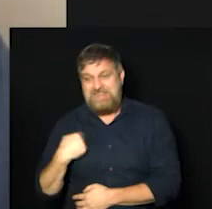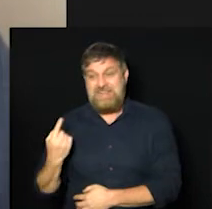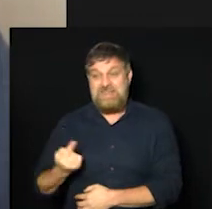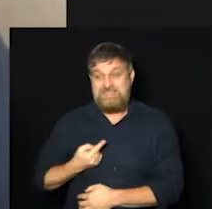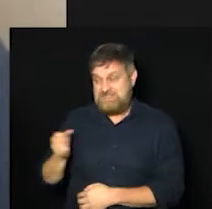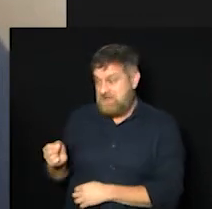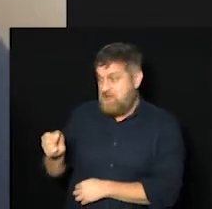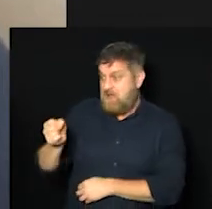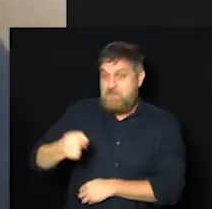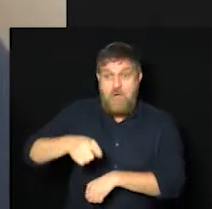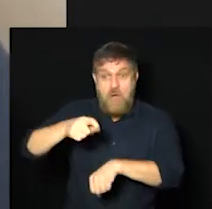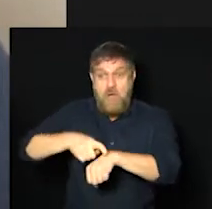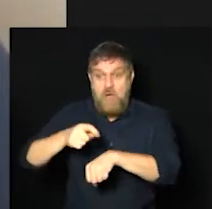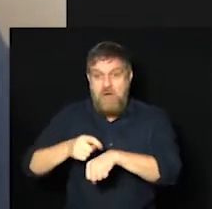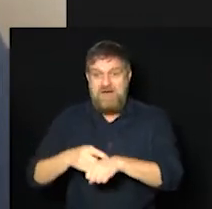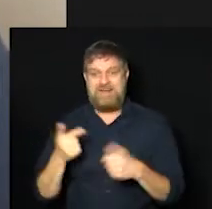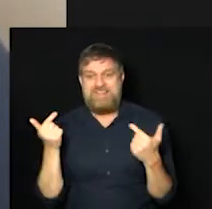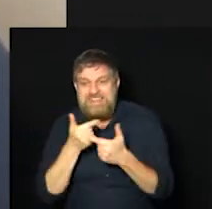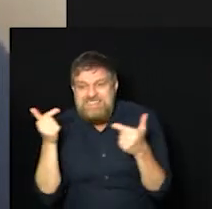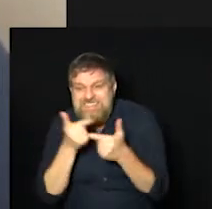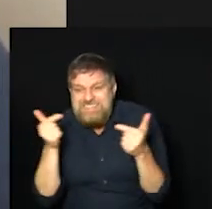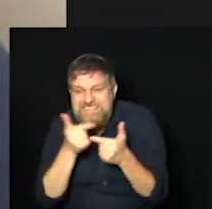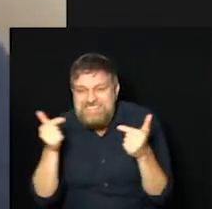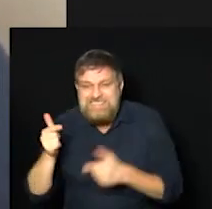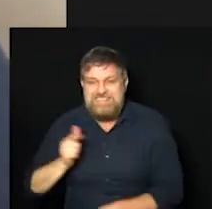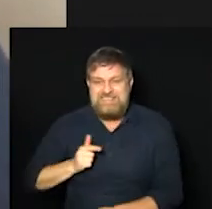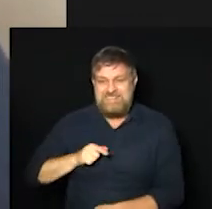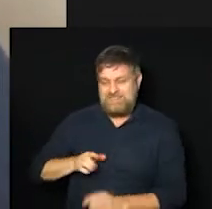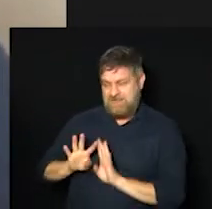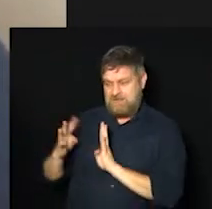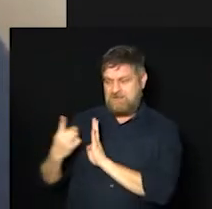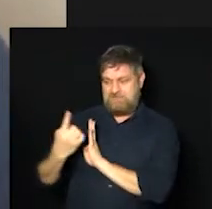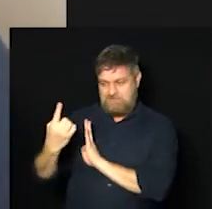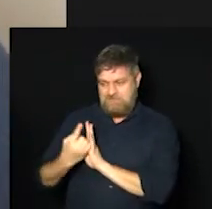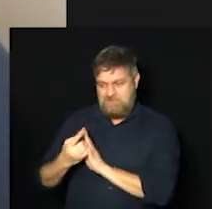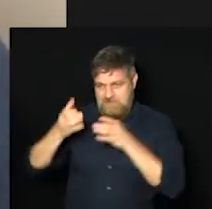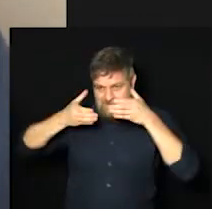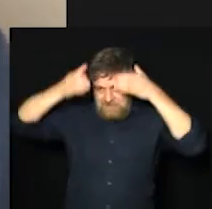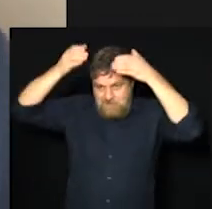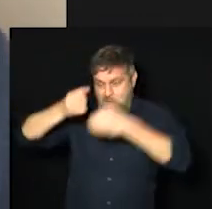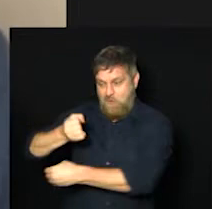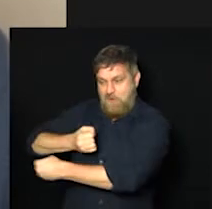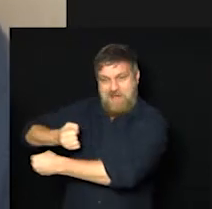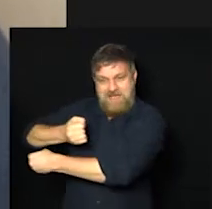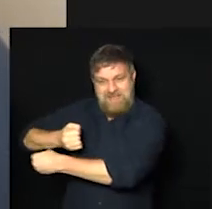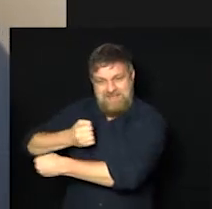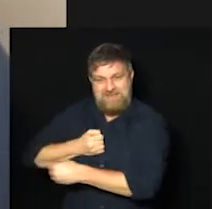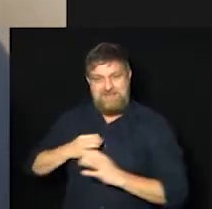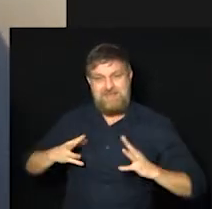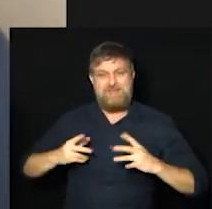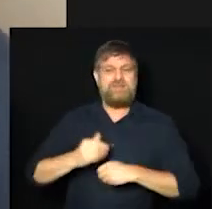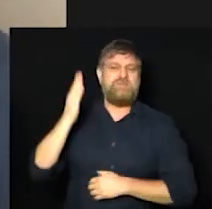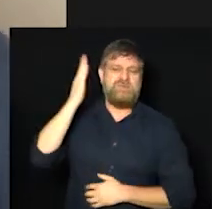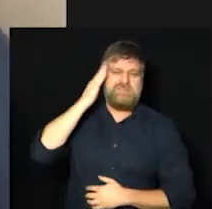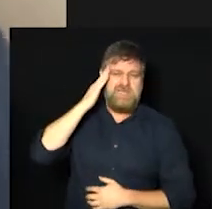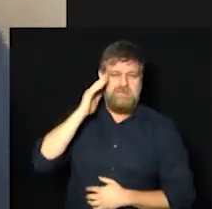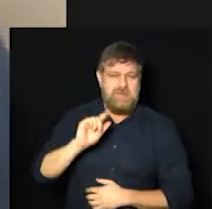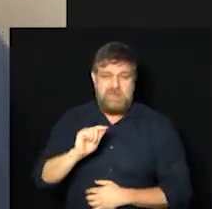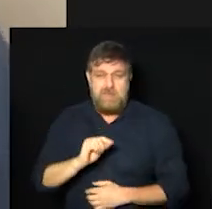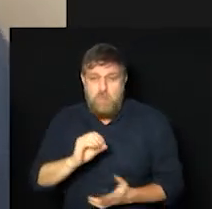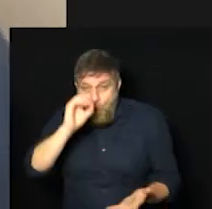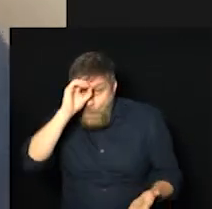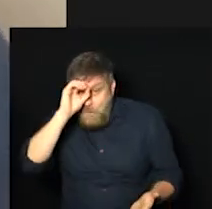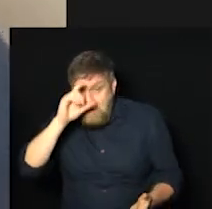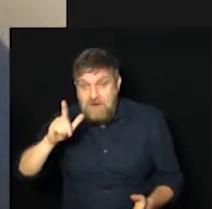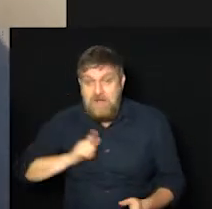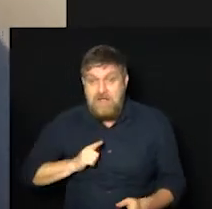traz momentos divertidos, né, com os chefs na quarentena. E como todo mundo sabe, e quem não sabe, esse